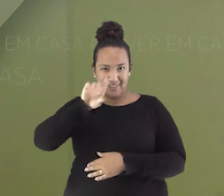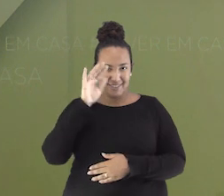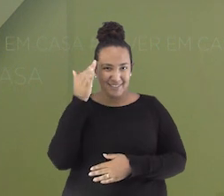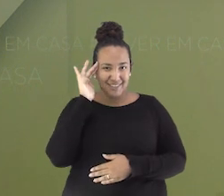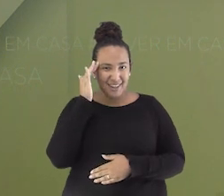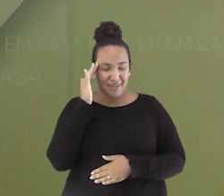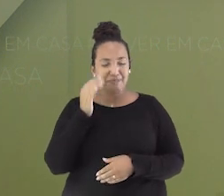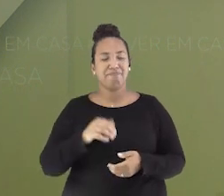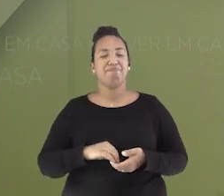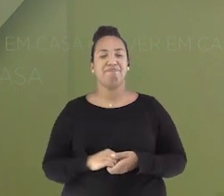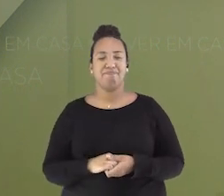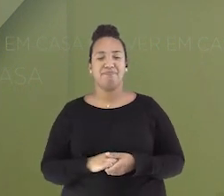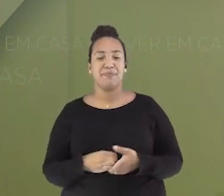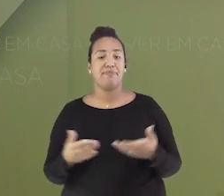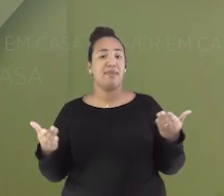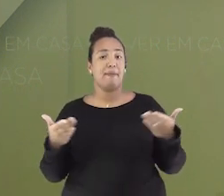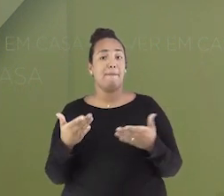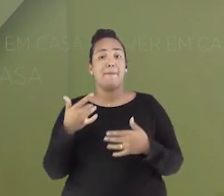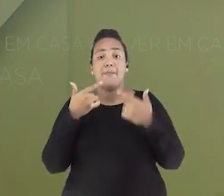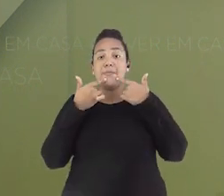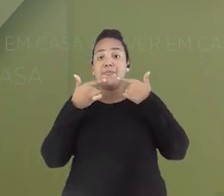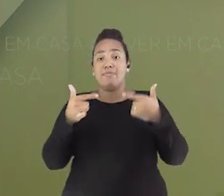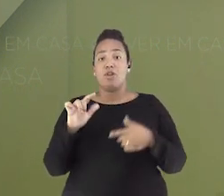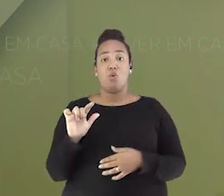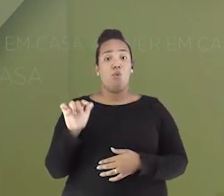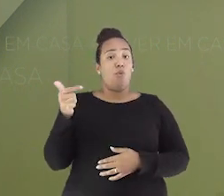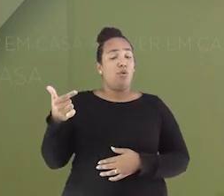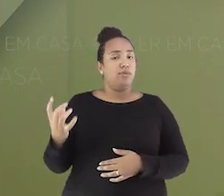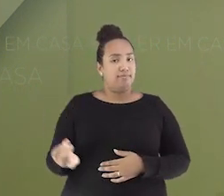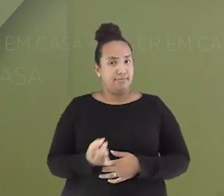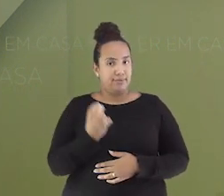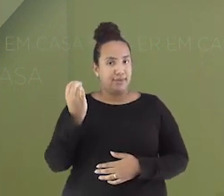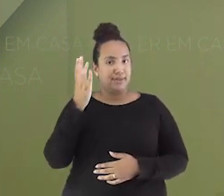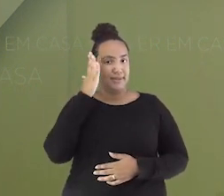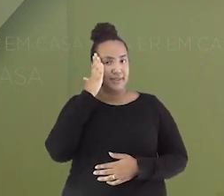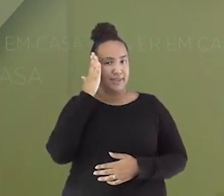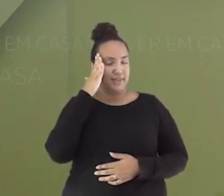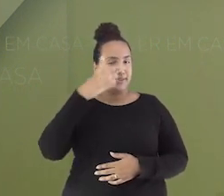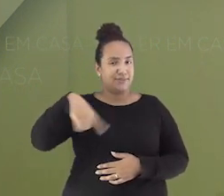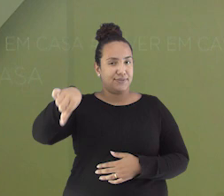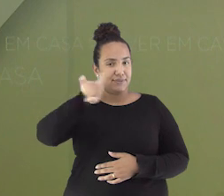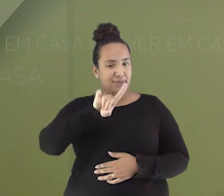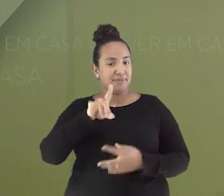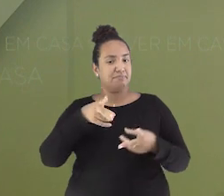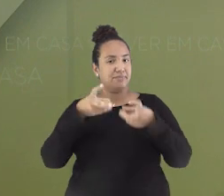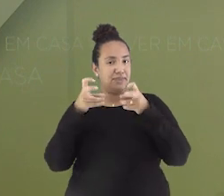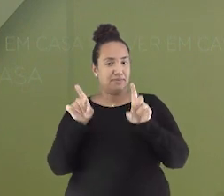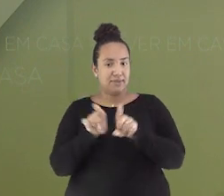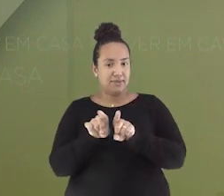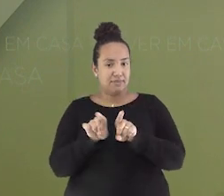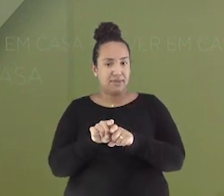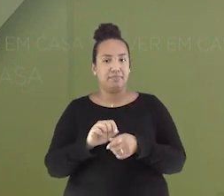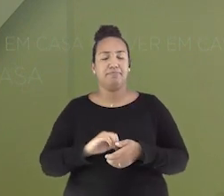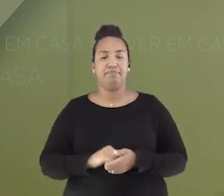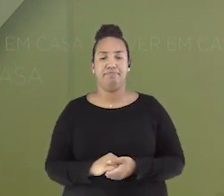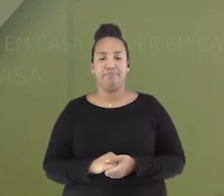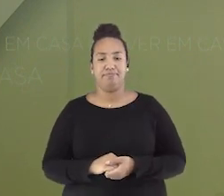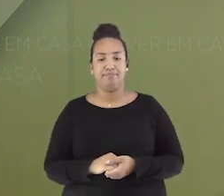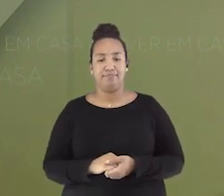Vocês compreenderam? Vamos falar agora de outra linguagem muito importante e que eu sei que faz parte da vida de todos